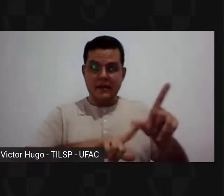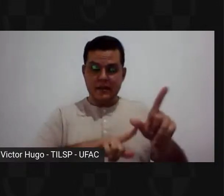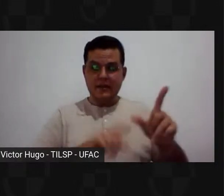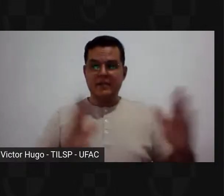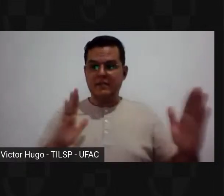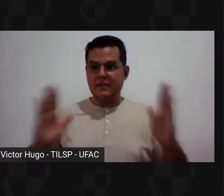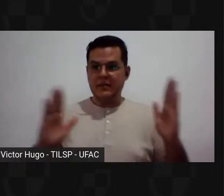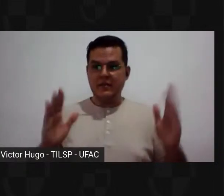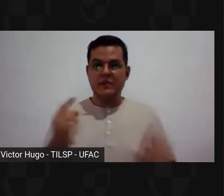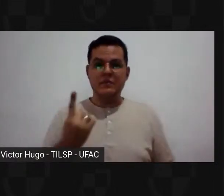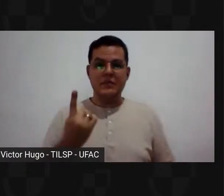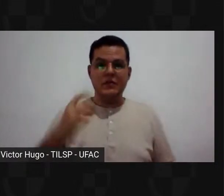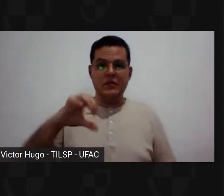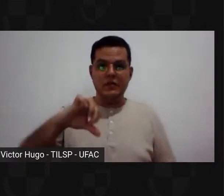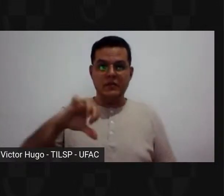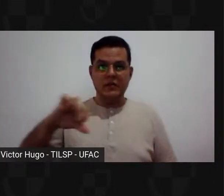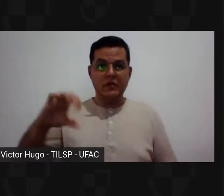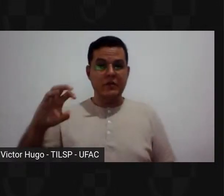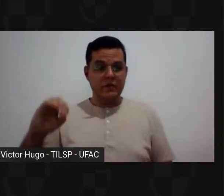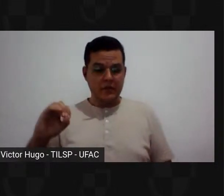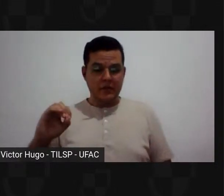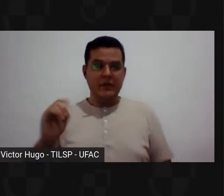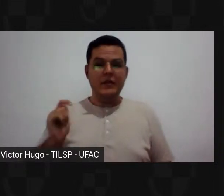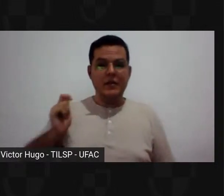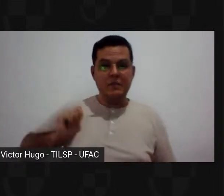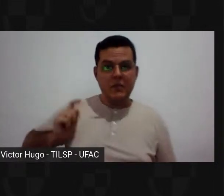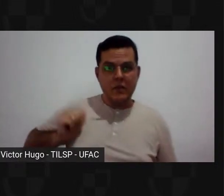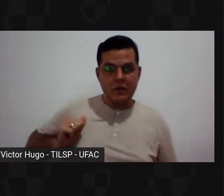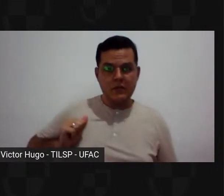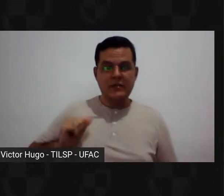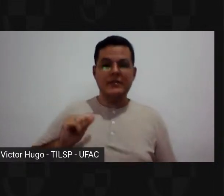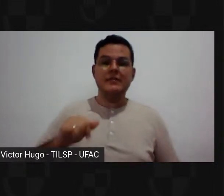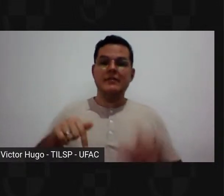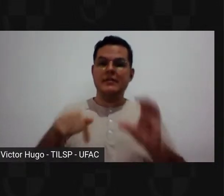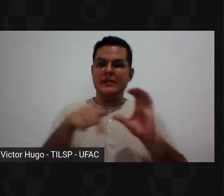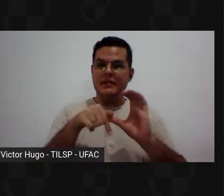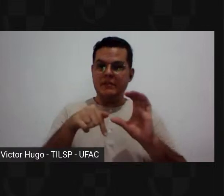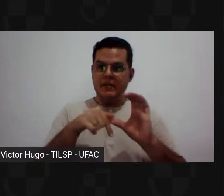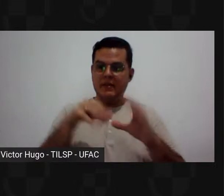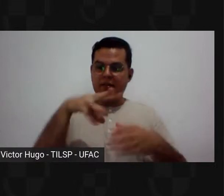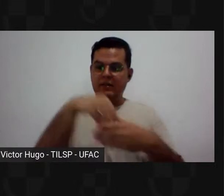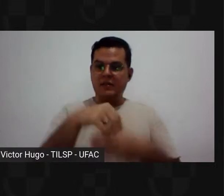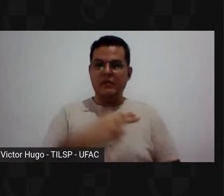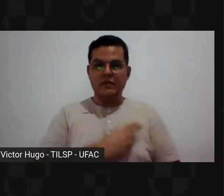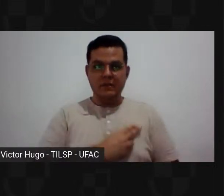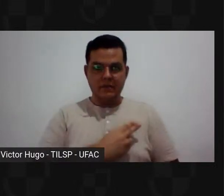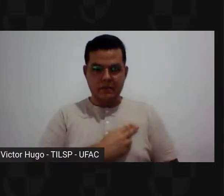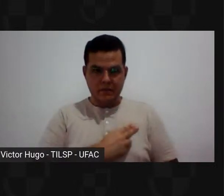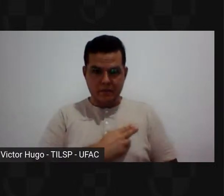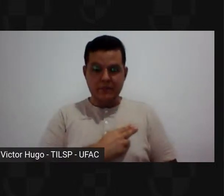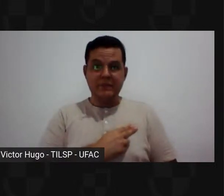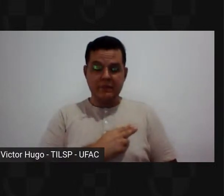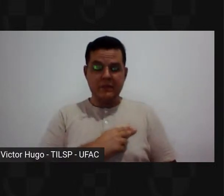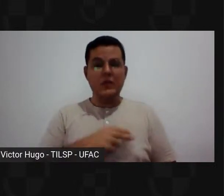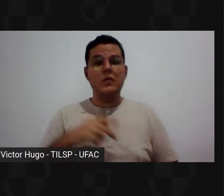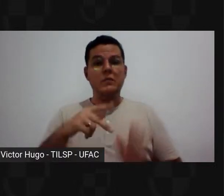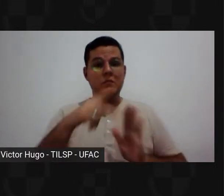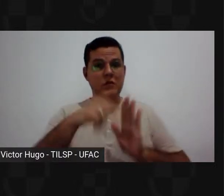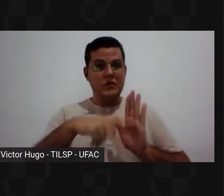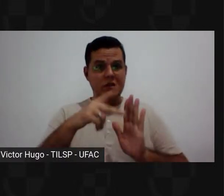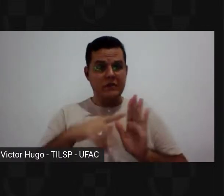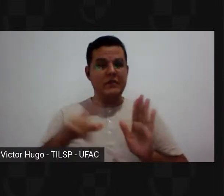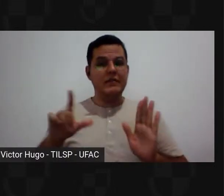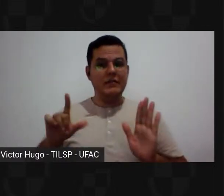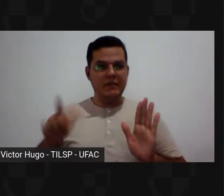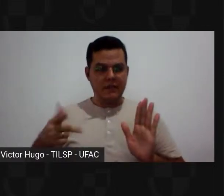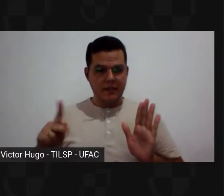CNPq para a UFAC. Seu projeto em dialectologia deu muitos frutos e alguns seguidores já